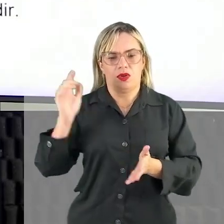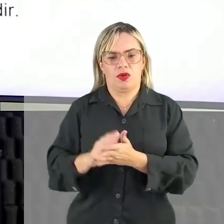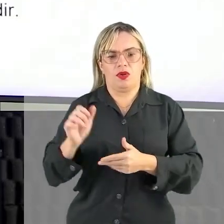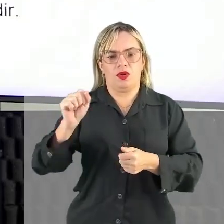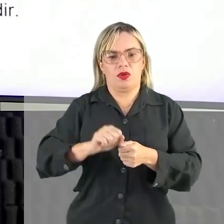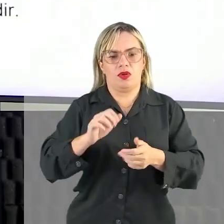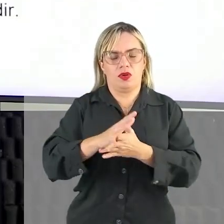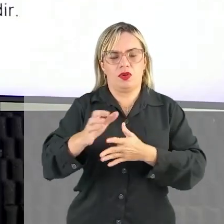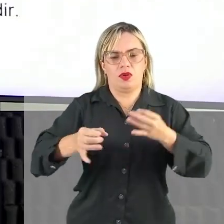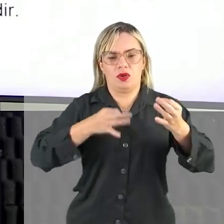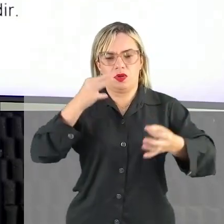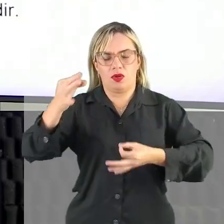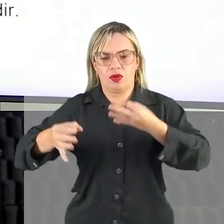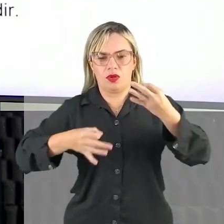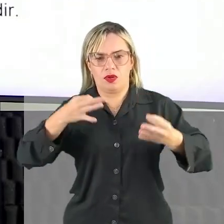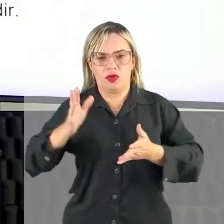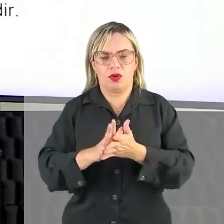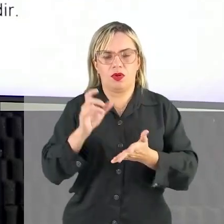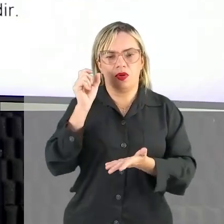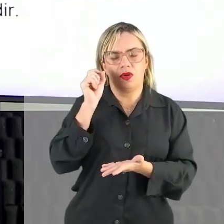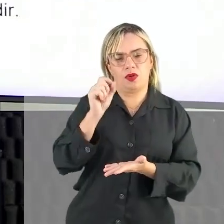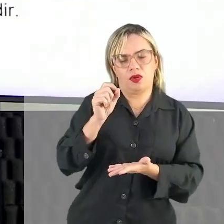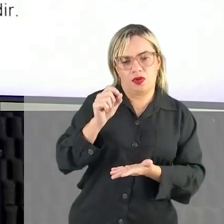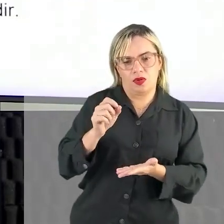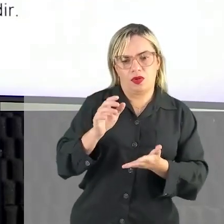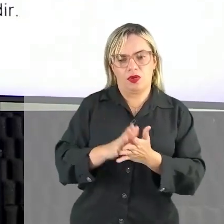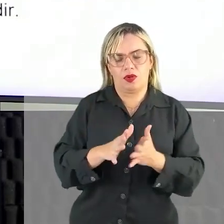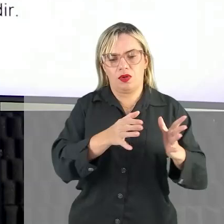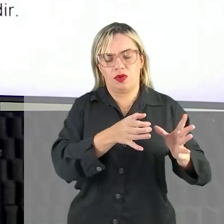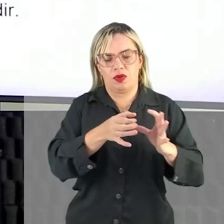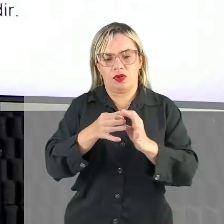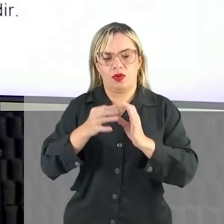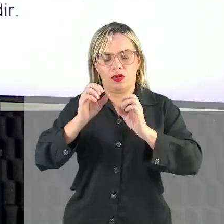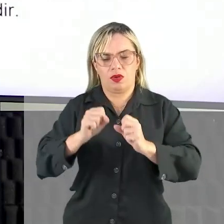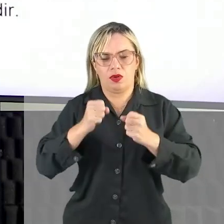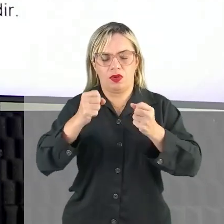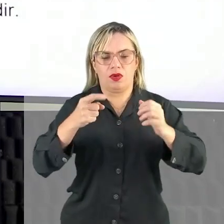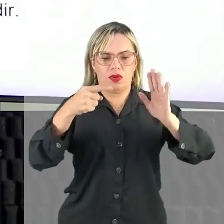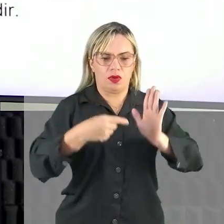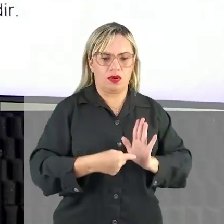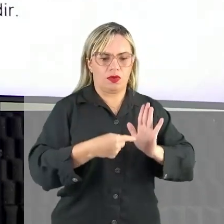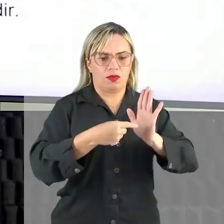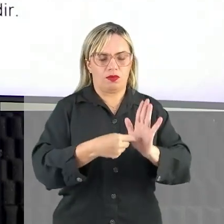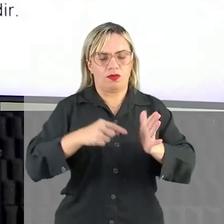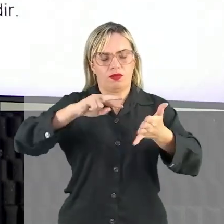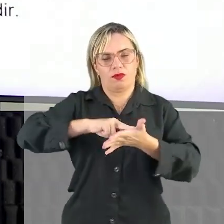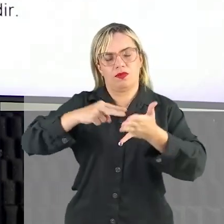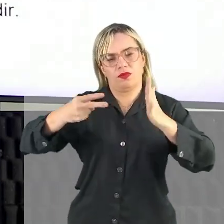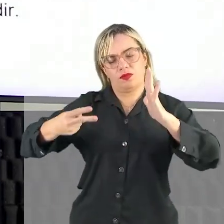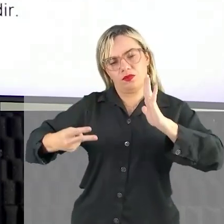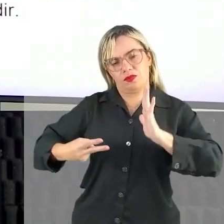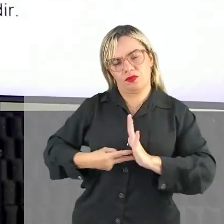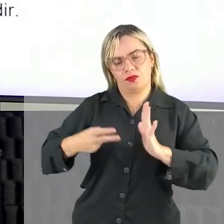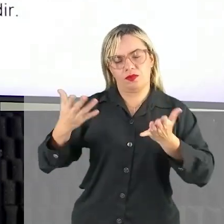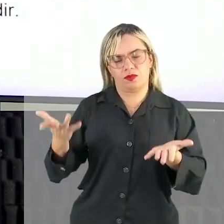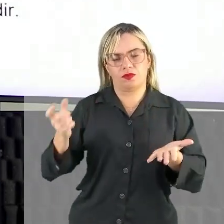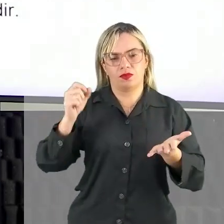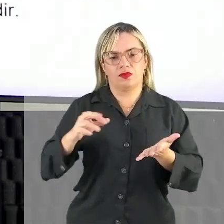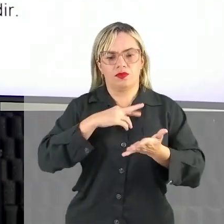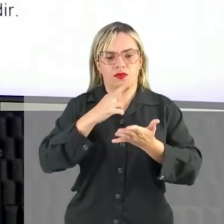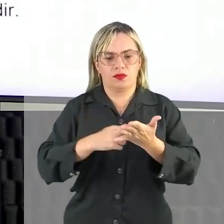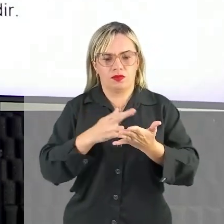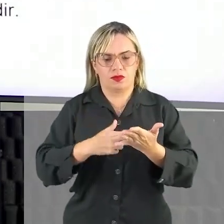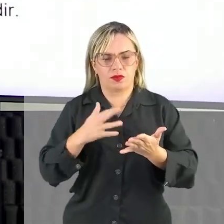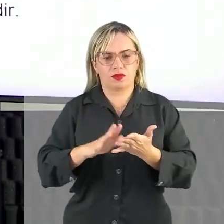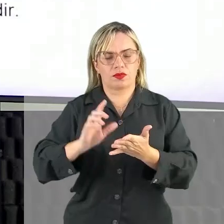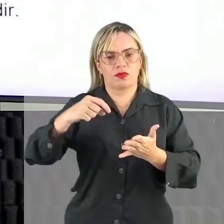é uma operação eh argumentativa e coesiva ela pode trazer sentidos para sua redação uma outra um outro